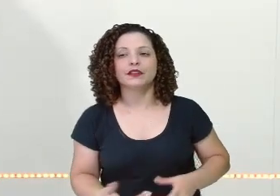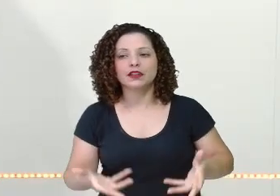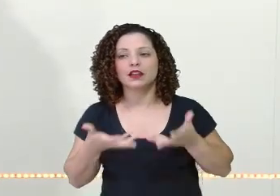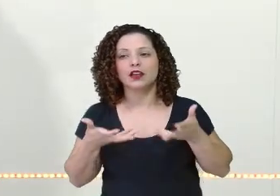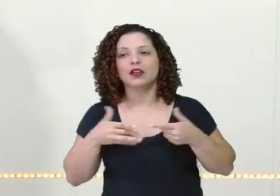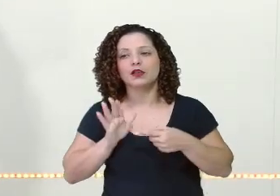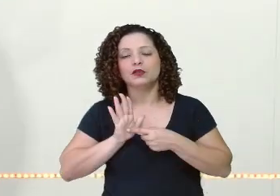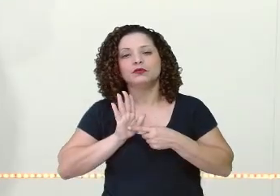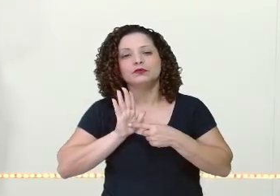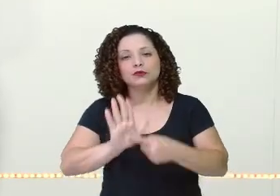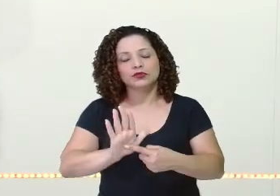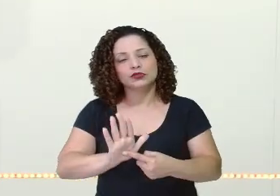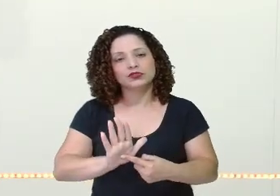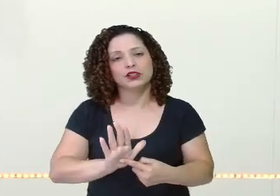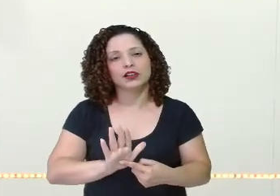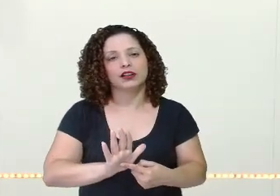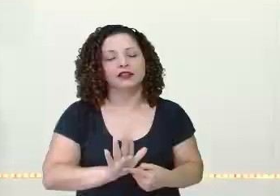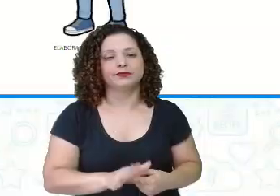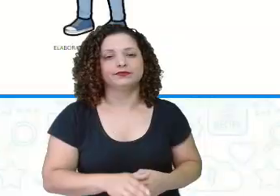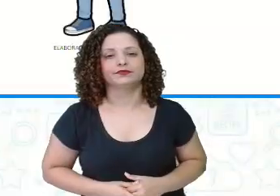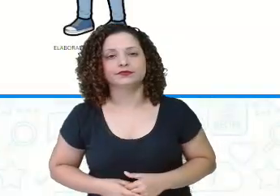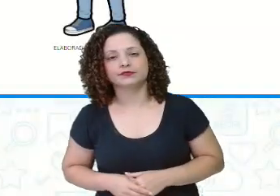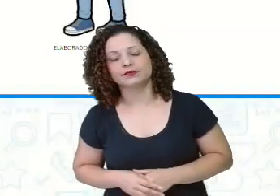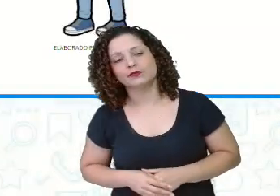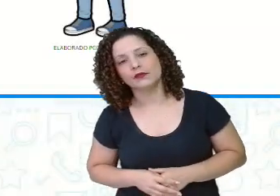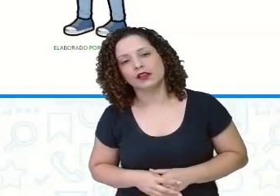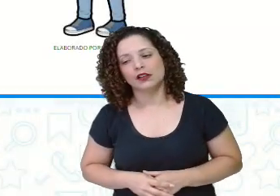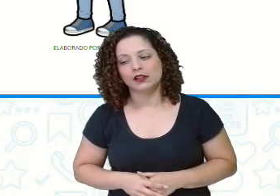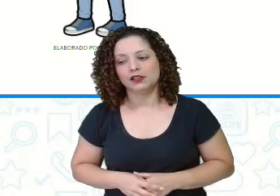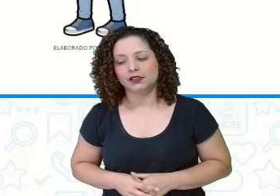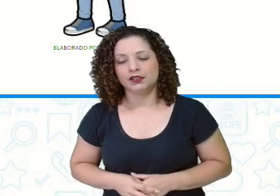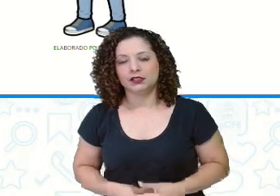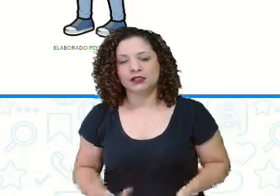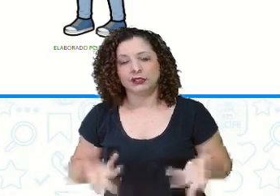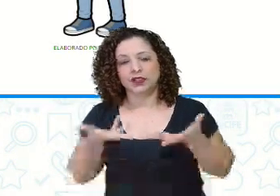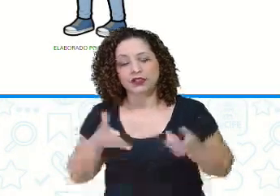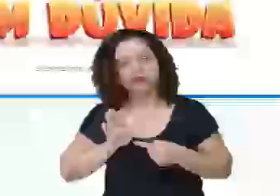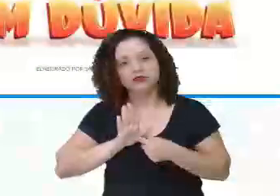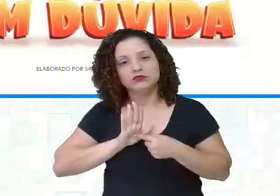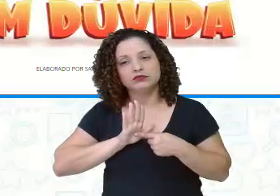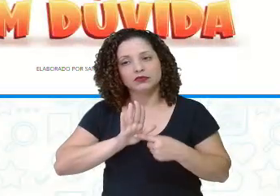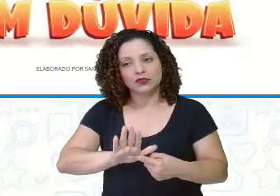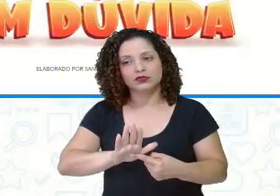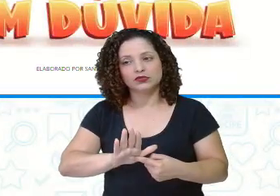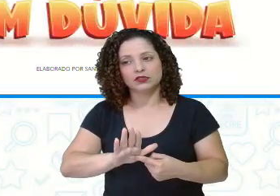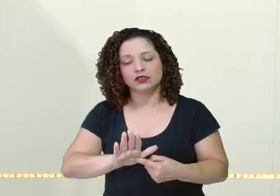representar, vamos ver aqui. Se eu quero, por exemplo, representar